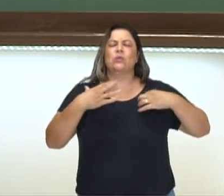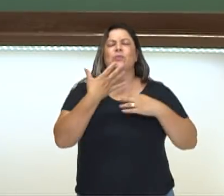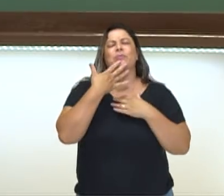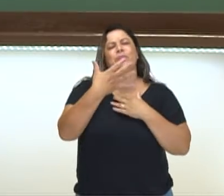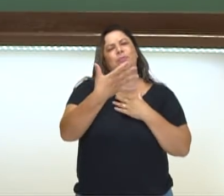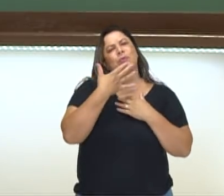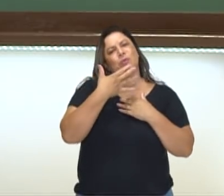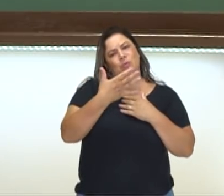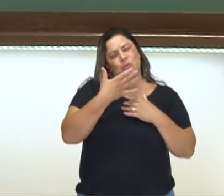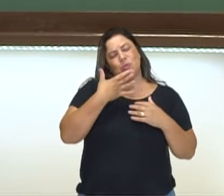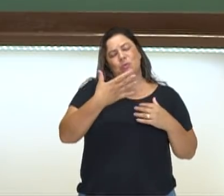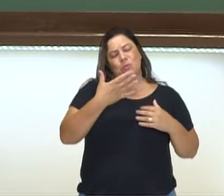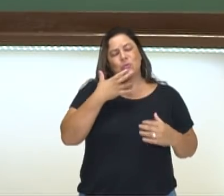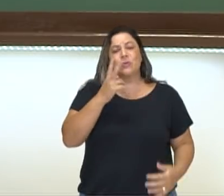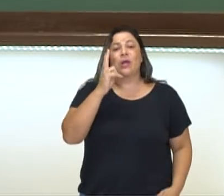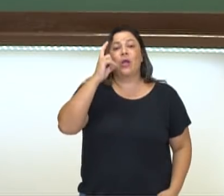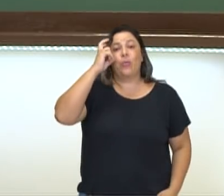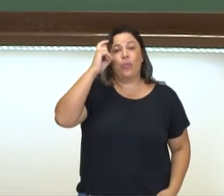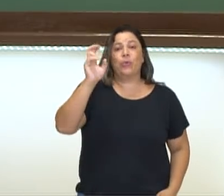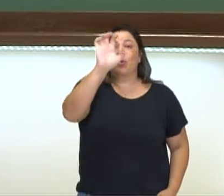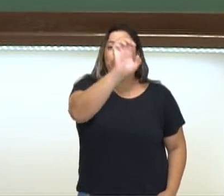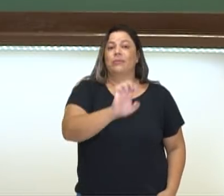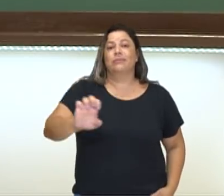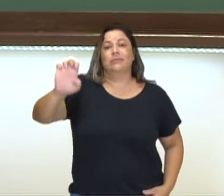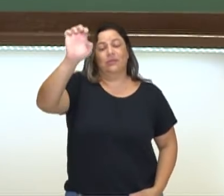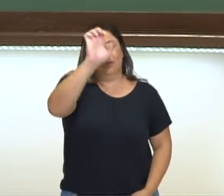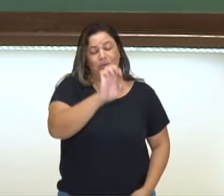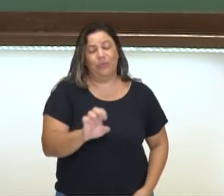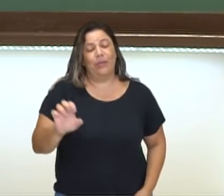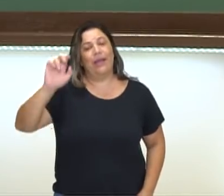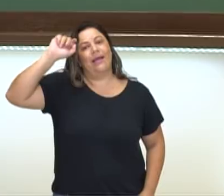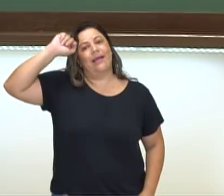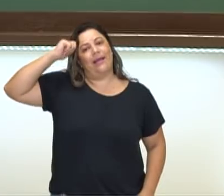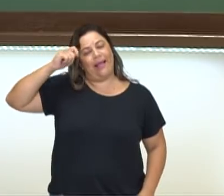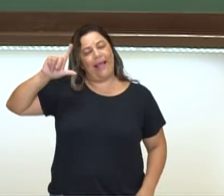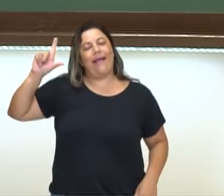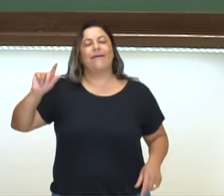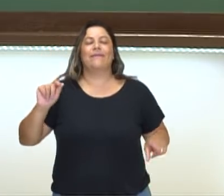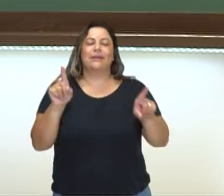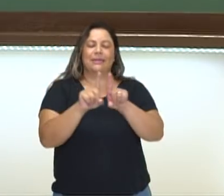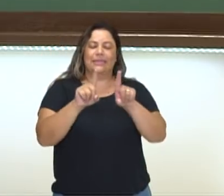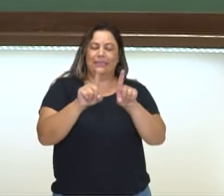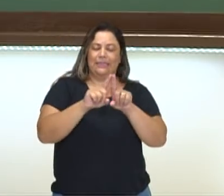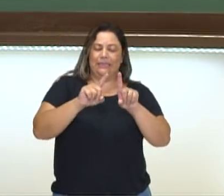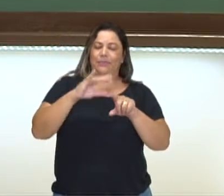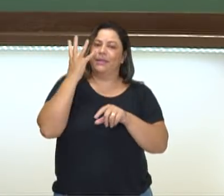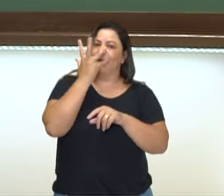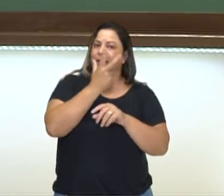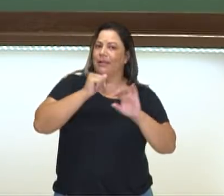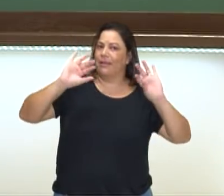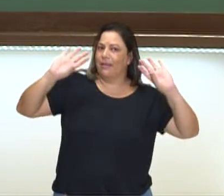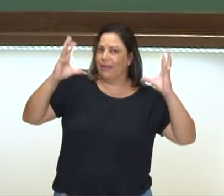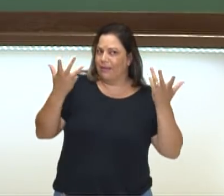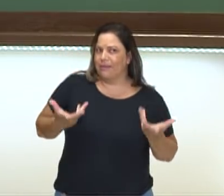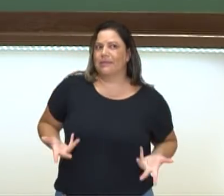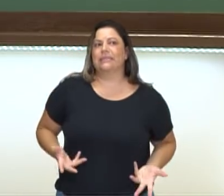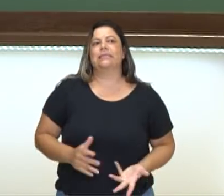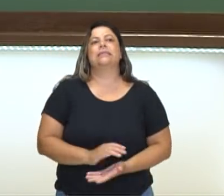envolve a cultura europeia, envolve a cultura africana nessa bela festa chamada de